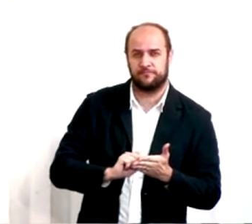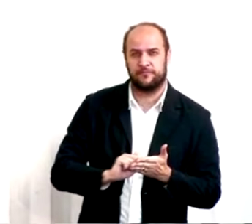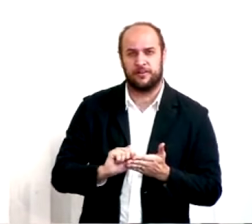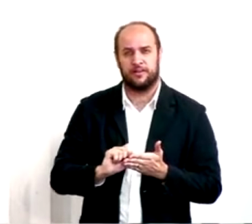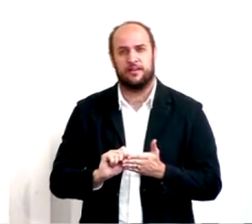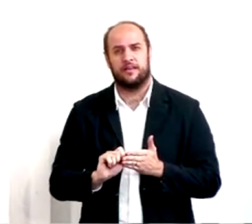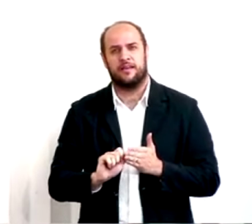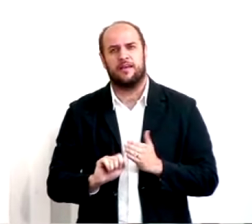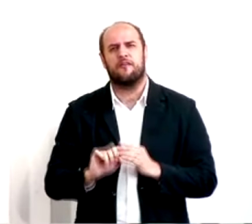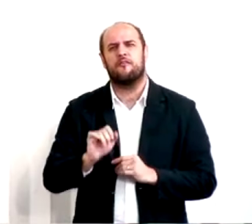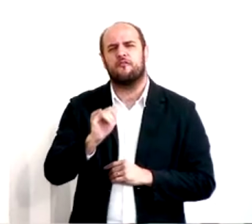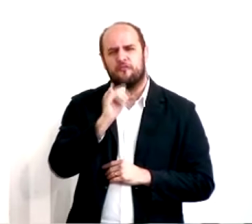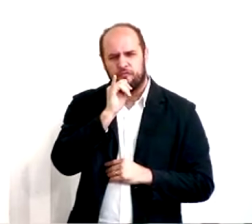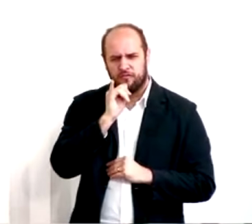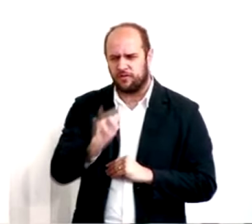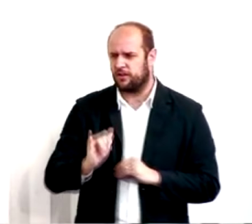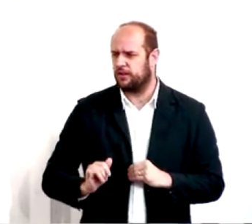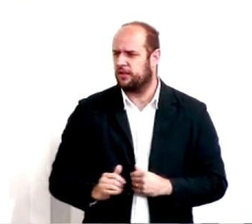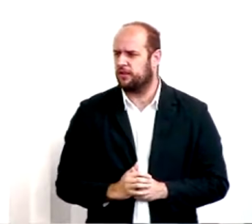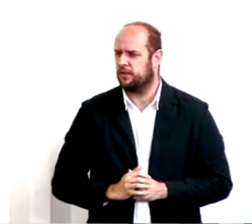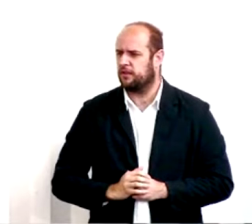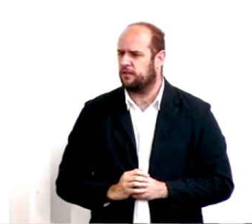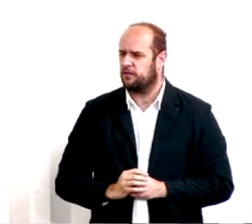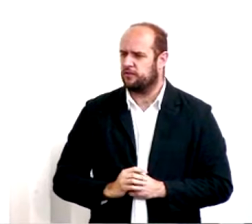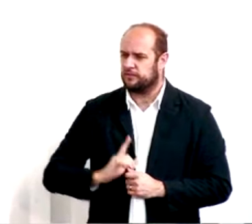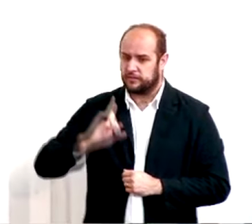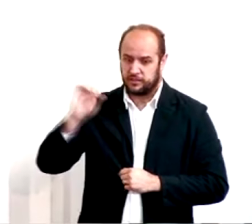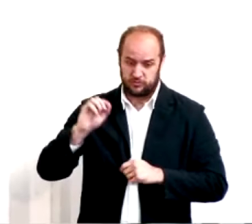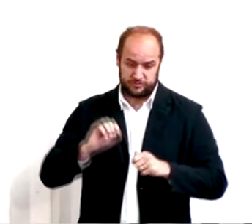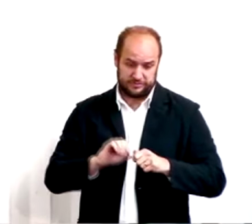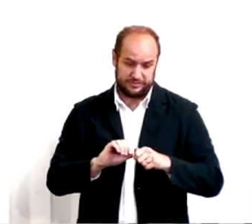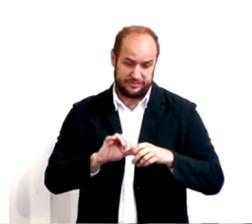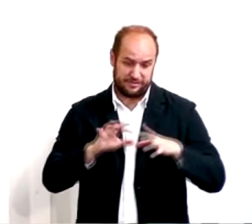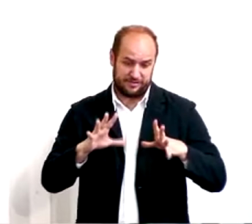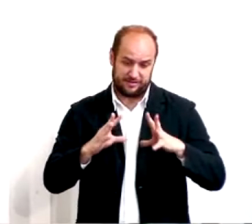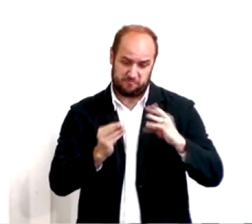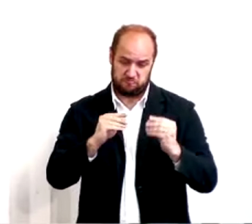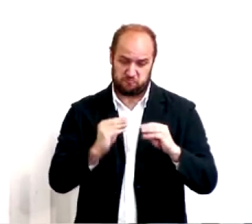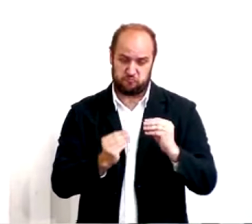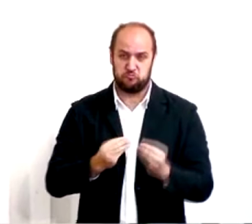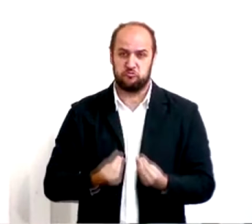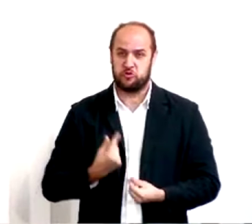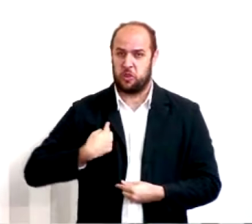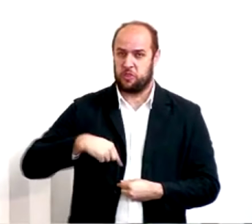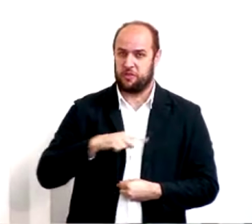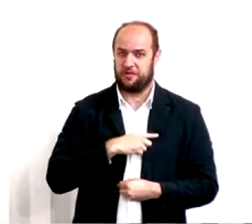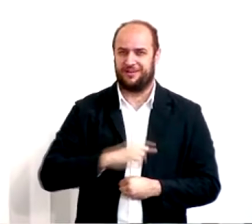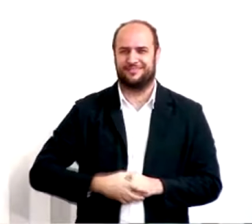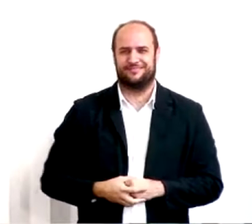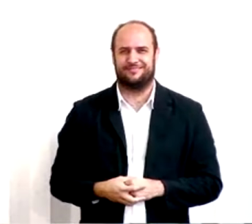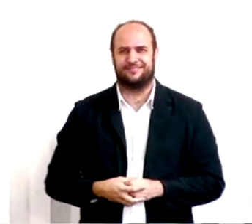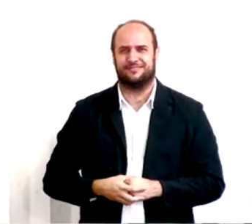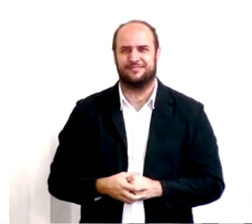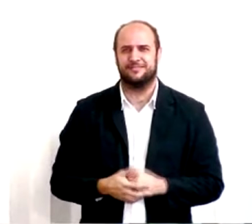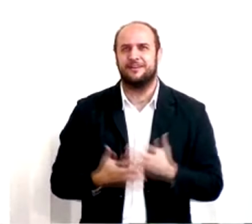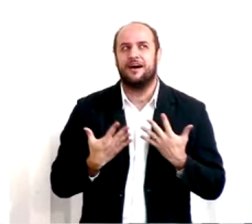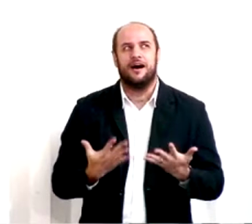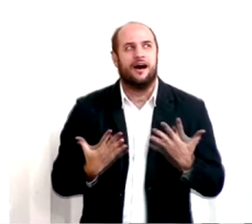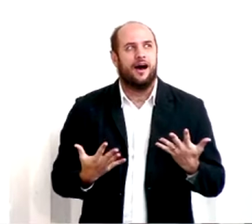Efésios ele diz feitura dele o meu Deus o sorriso dele